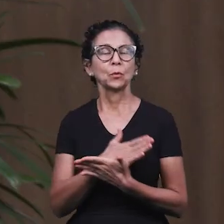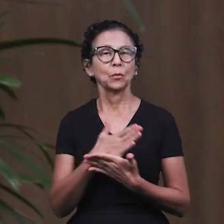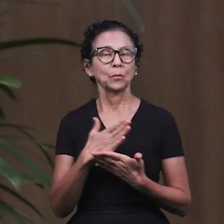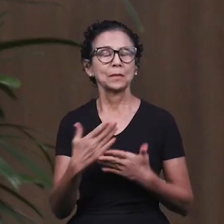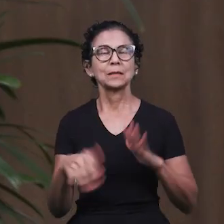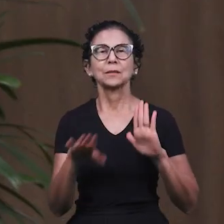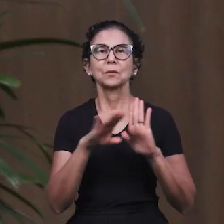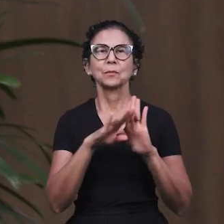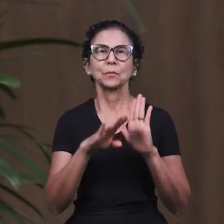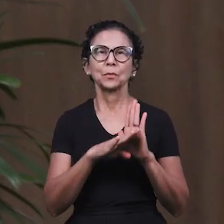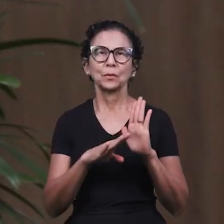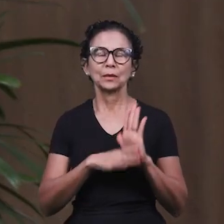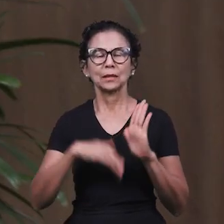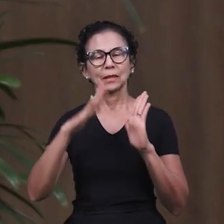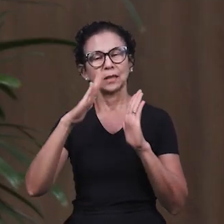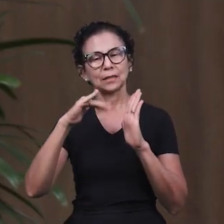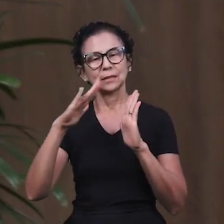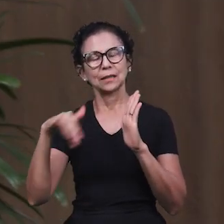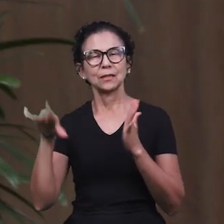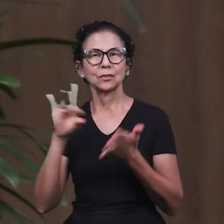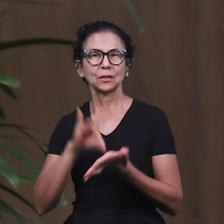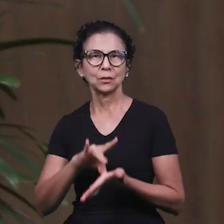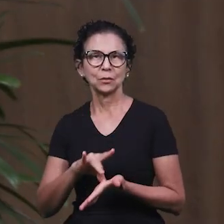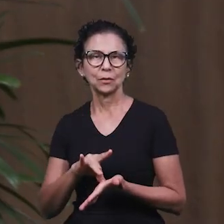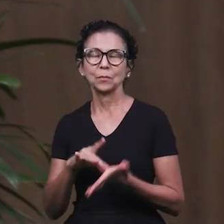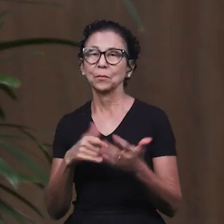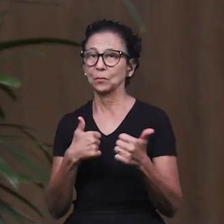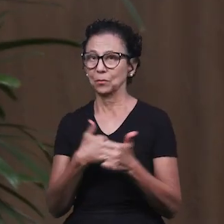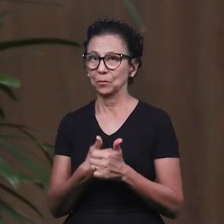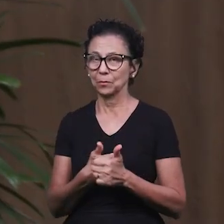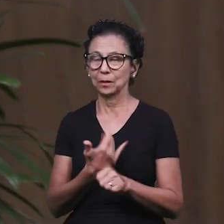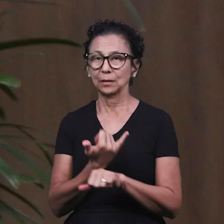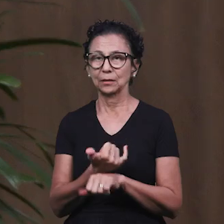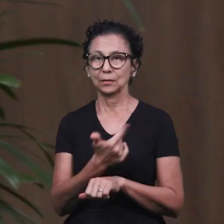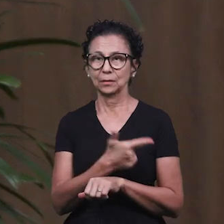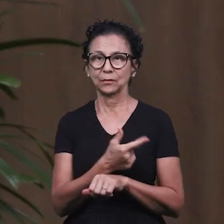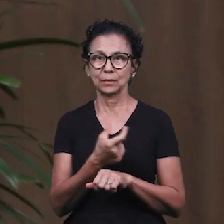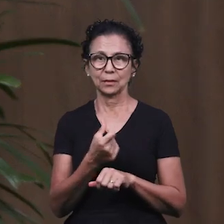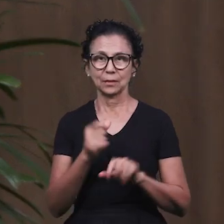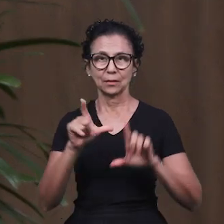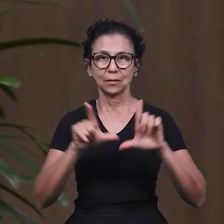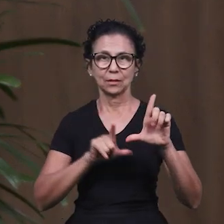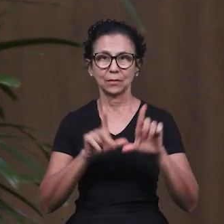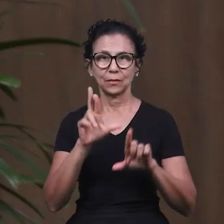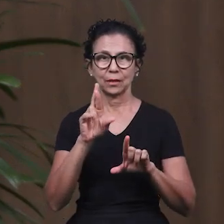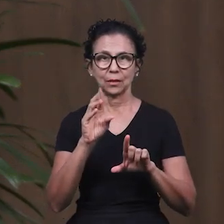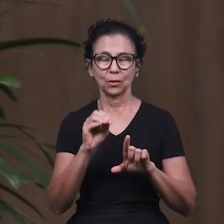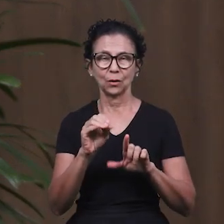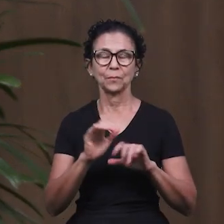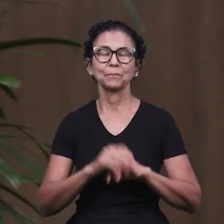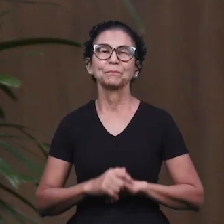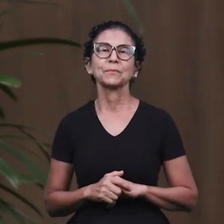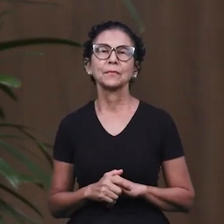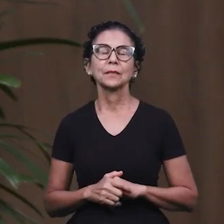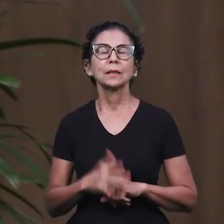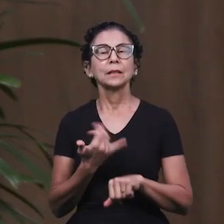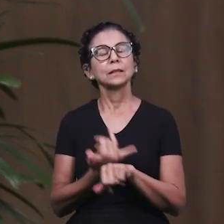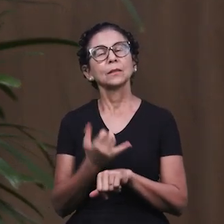Estamos iniciando mais um programa Estética em Dia. Você pode nos acompanhar nos canais 126 da TVRO, da